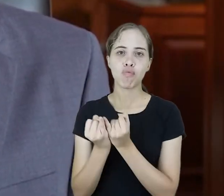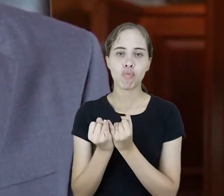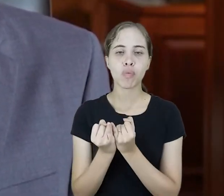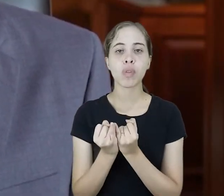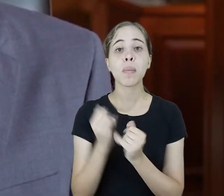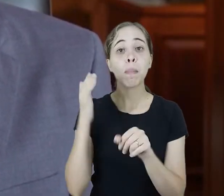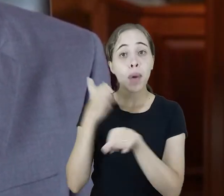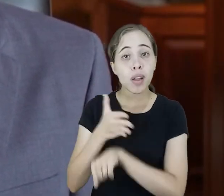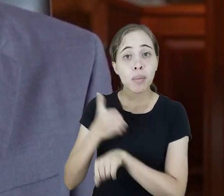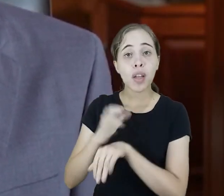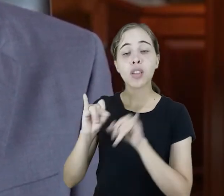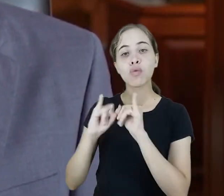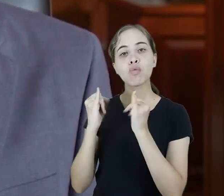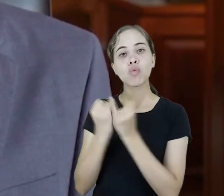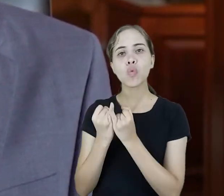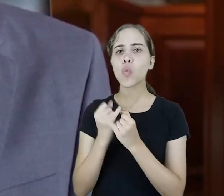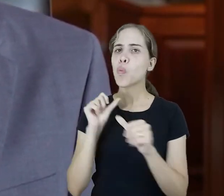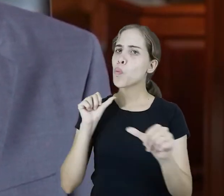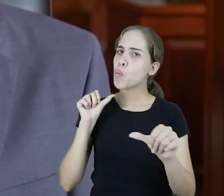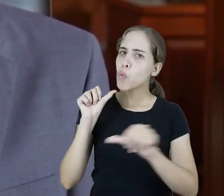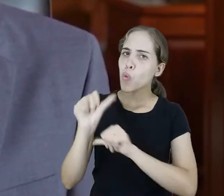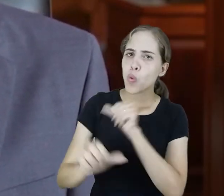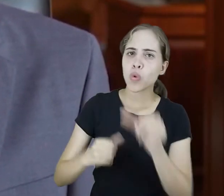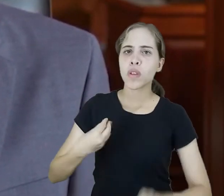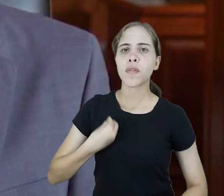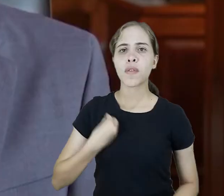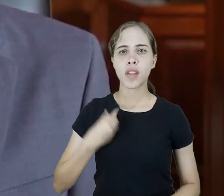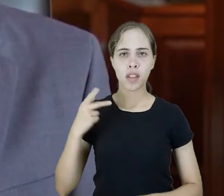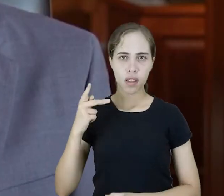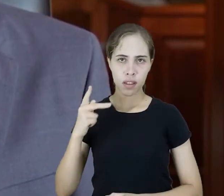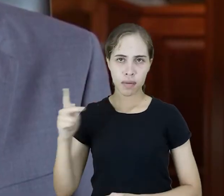Frequentar o Instituto mudou a vida deles.